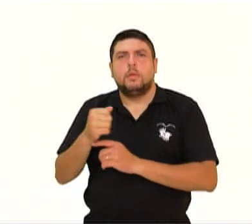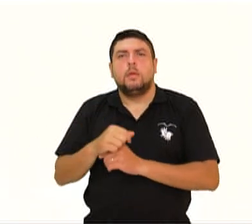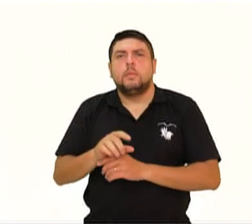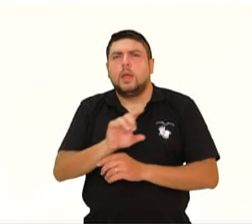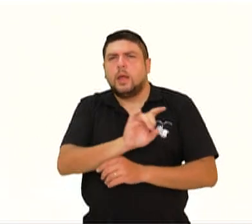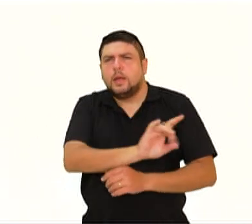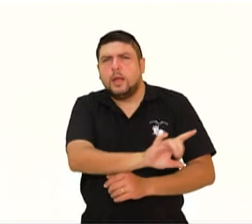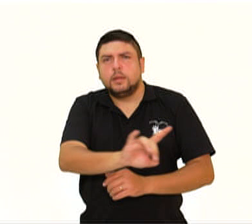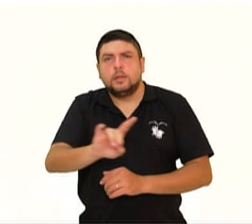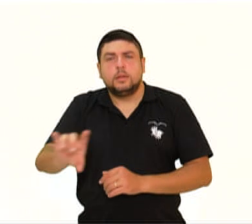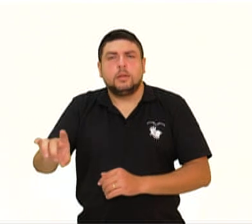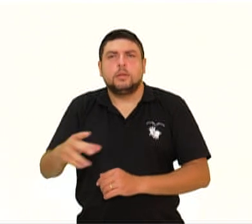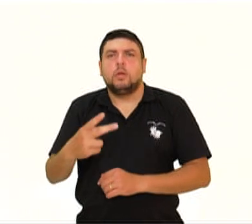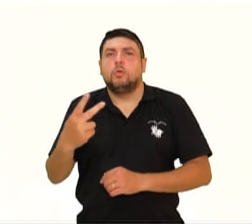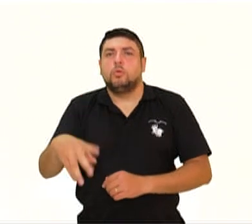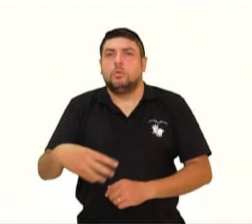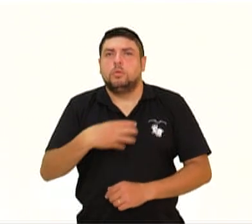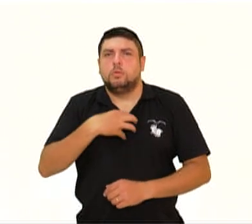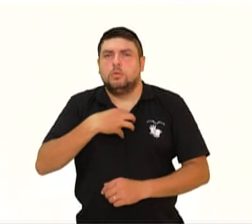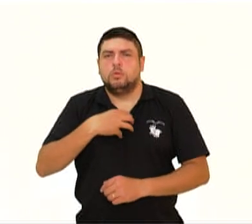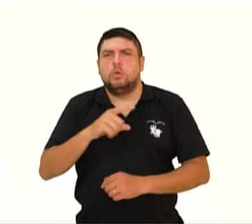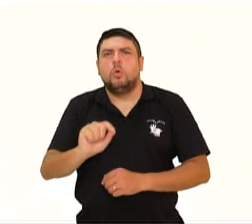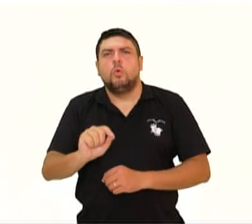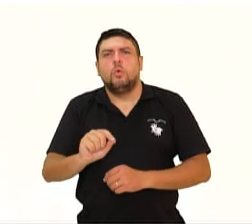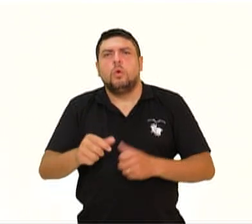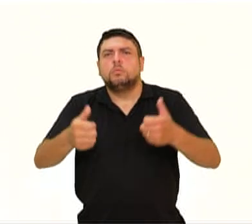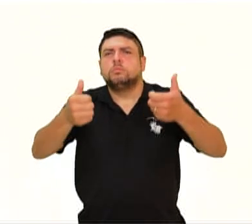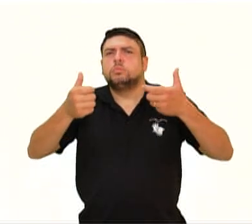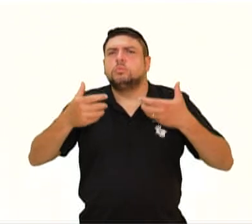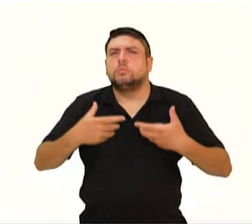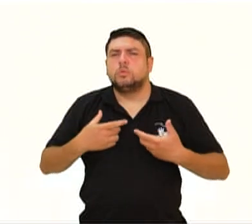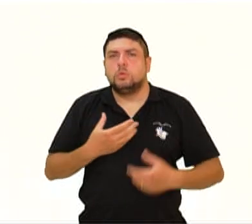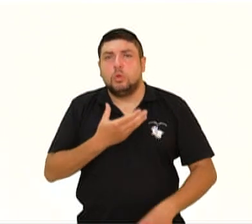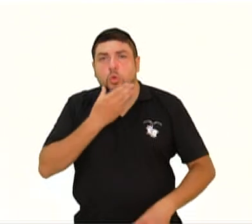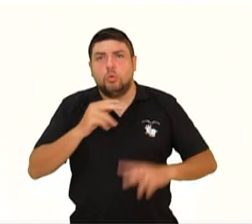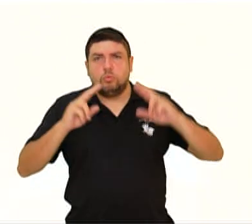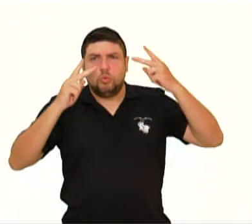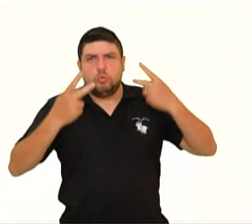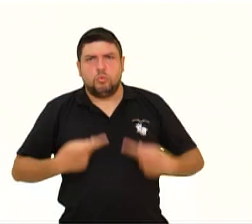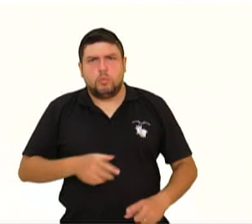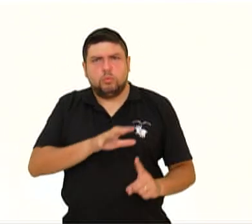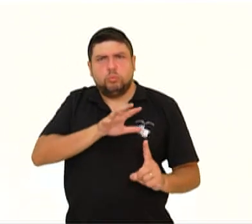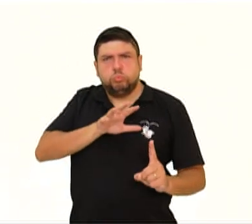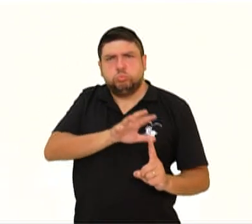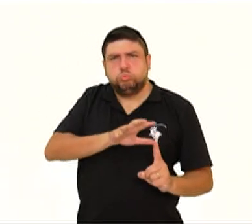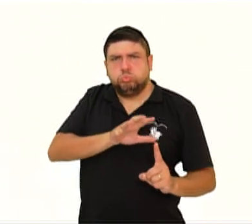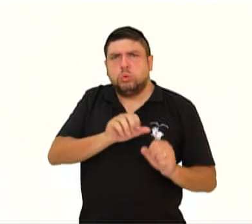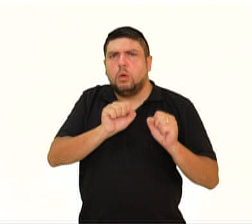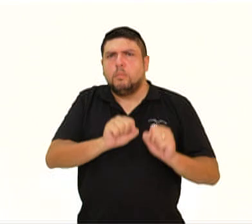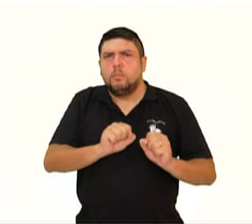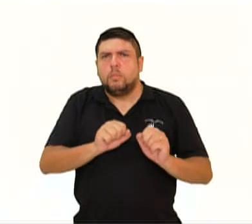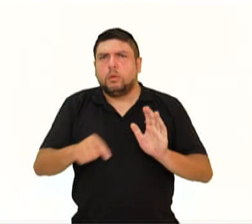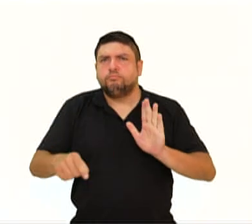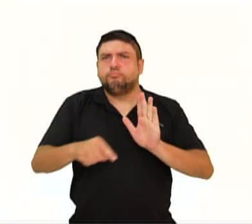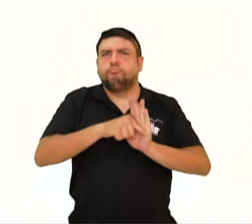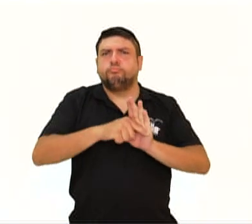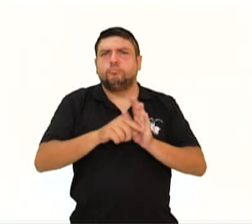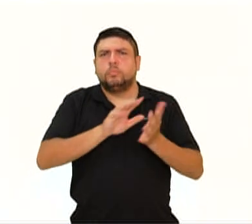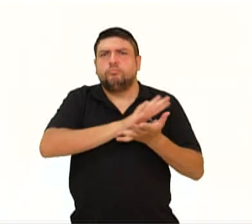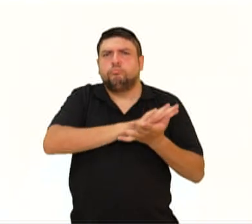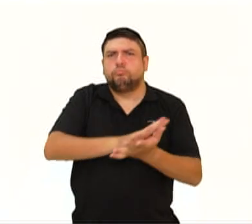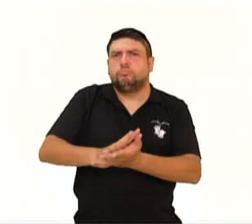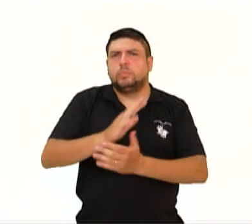seu modo, afirma que a ação do homem causa danos cada vez mais graves ao meio ambiente. E a